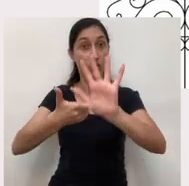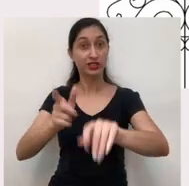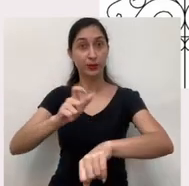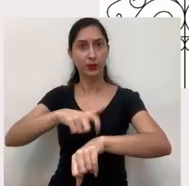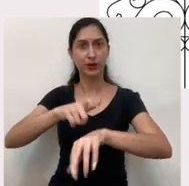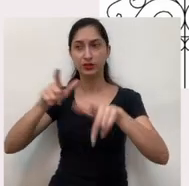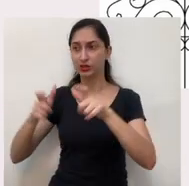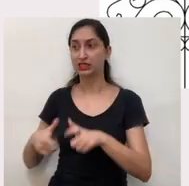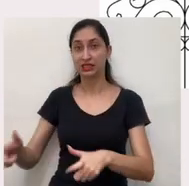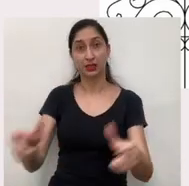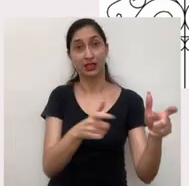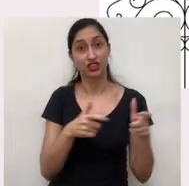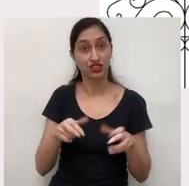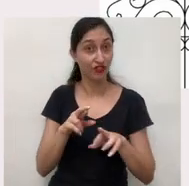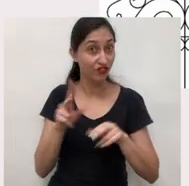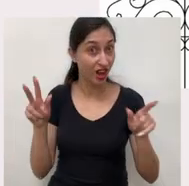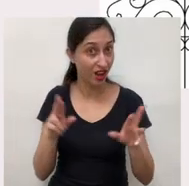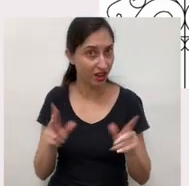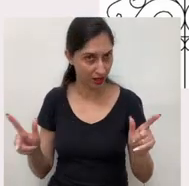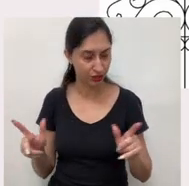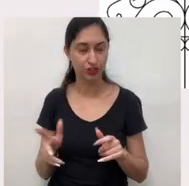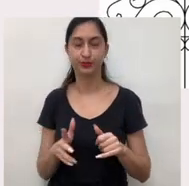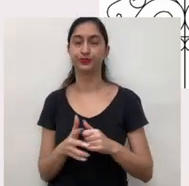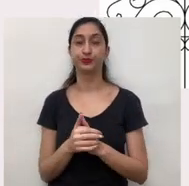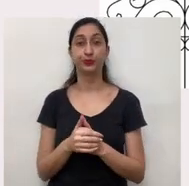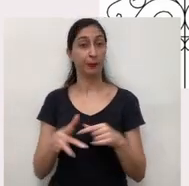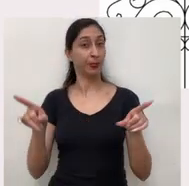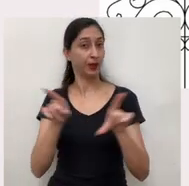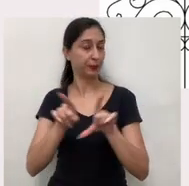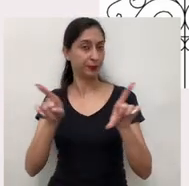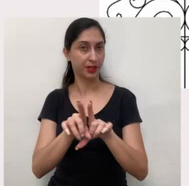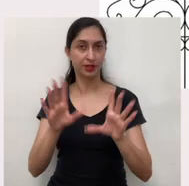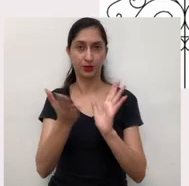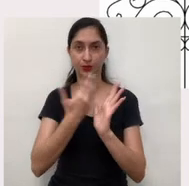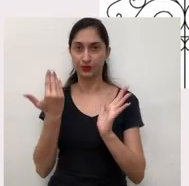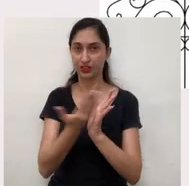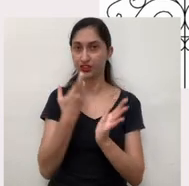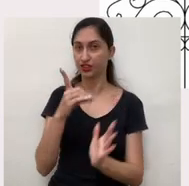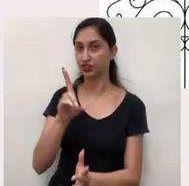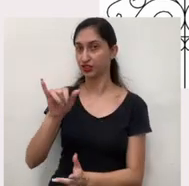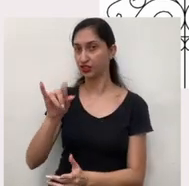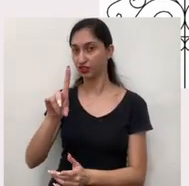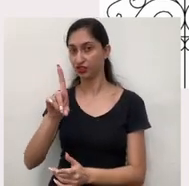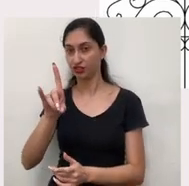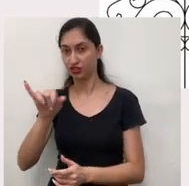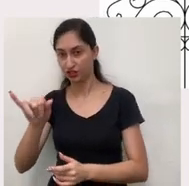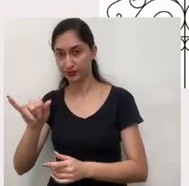né? Então, tem um livro muito interessante do Didi Berman, que foi, assim,